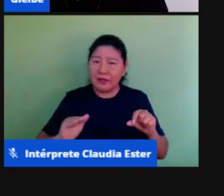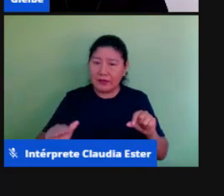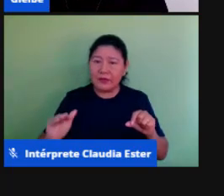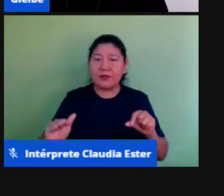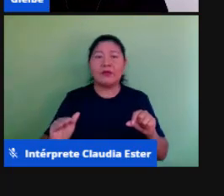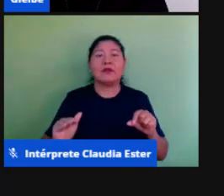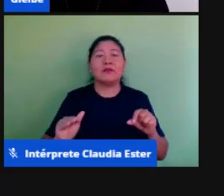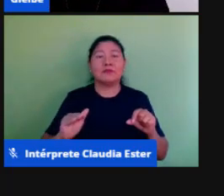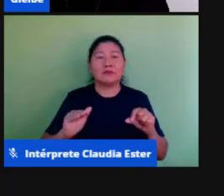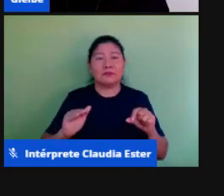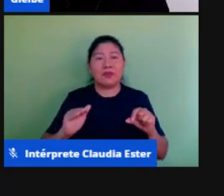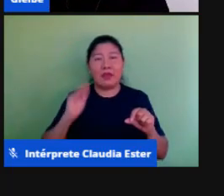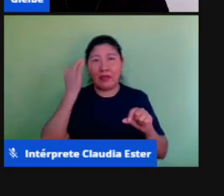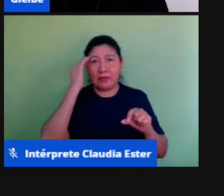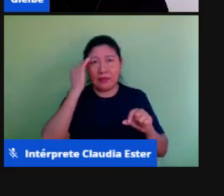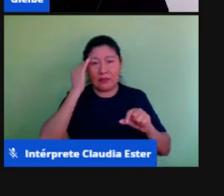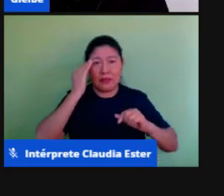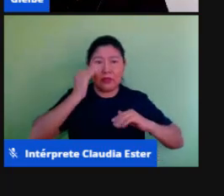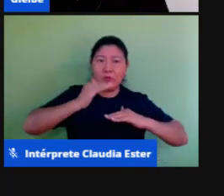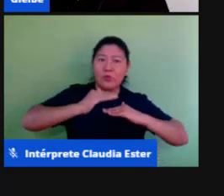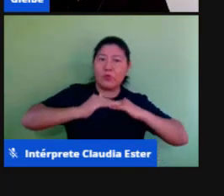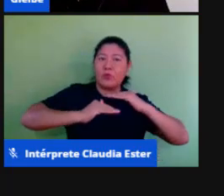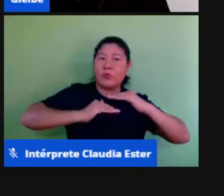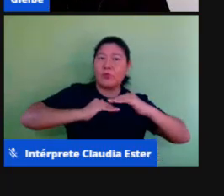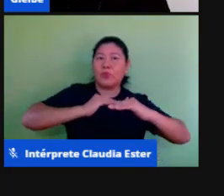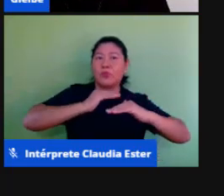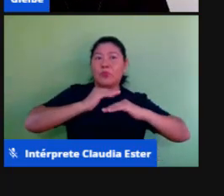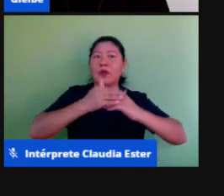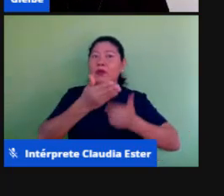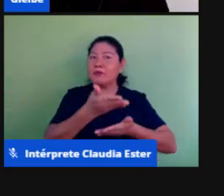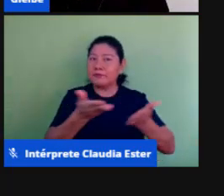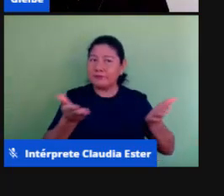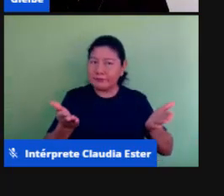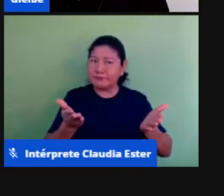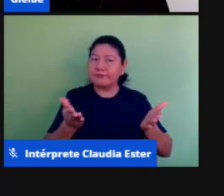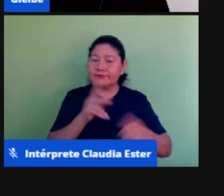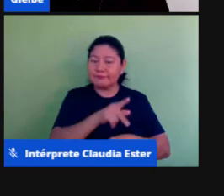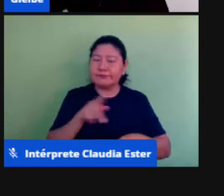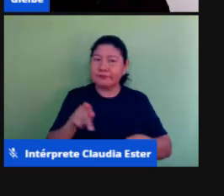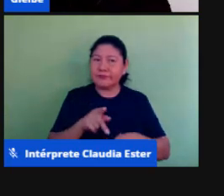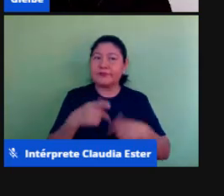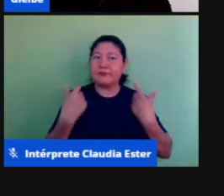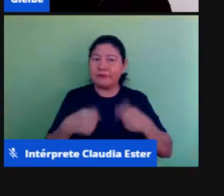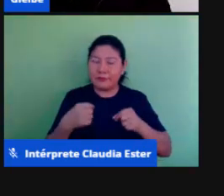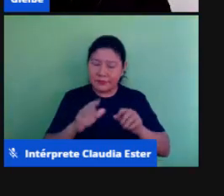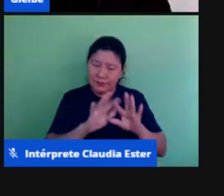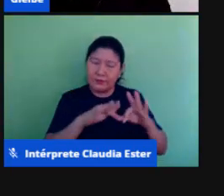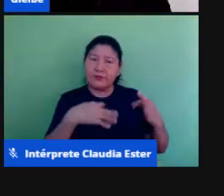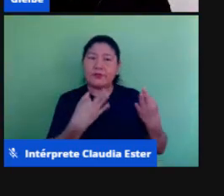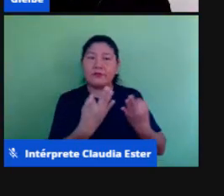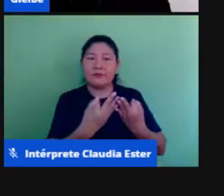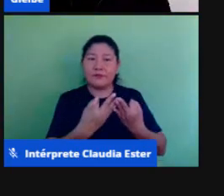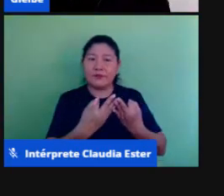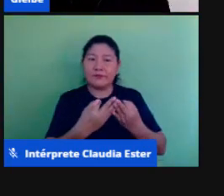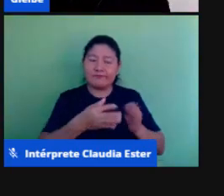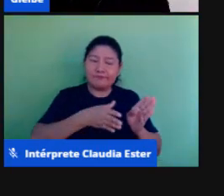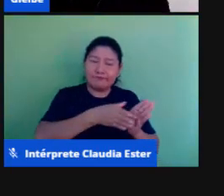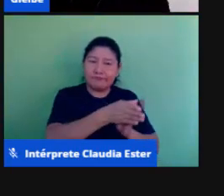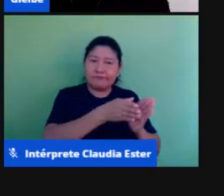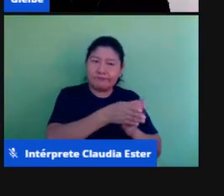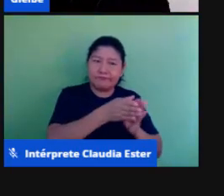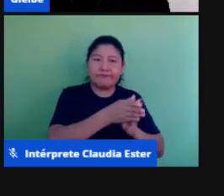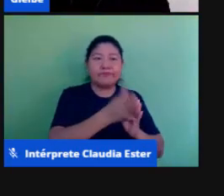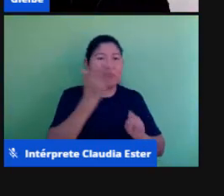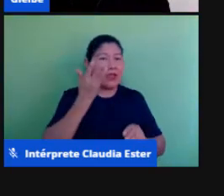esse processo. E vocês vão precisar dessa família para orientar essas